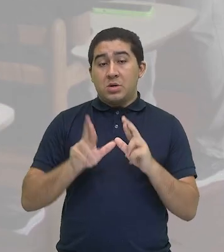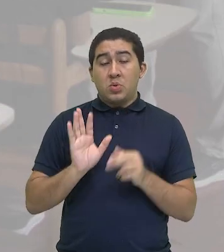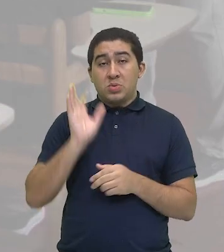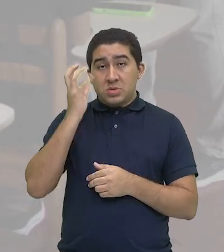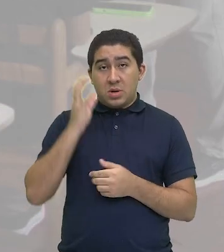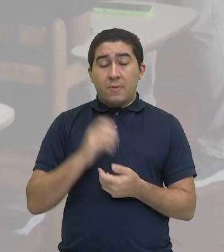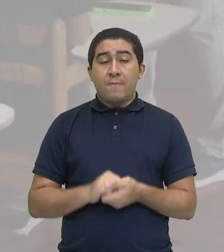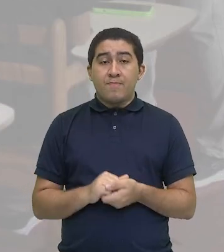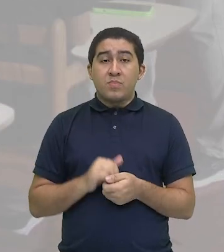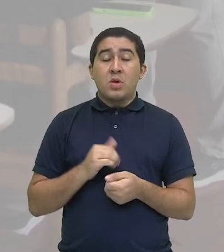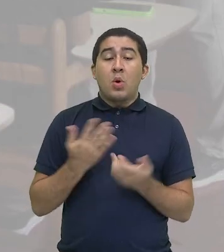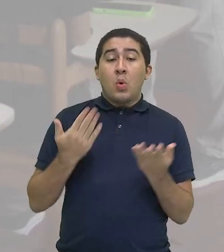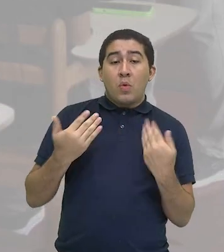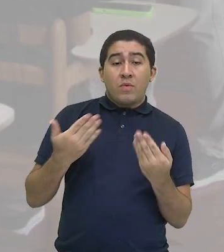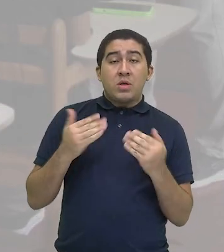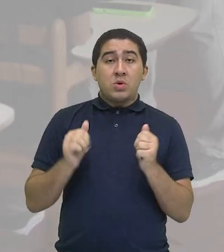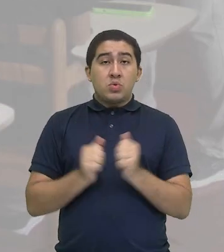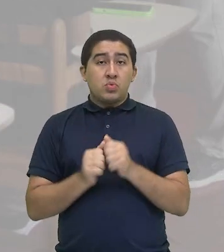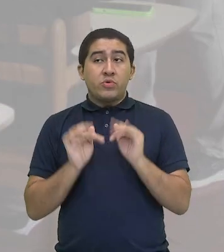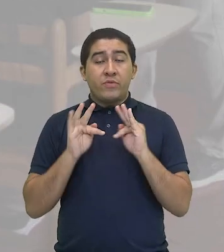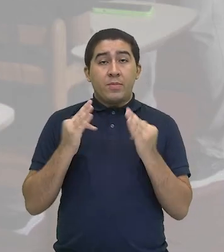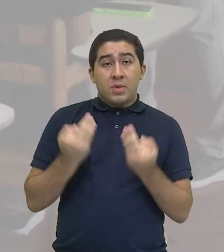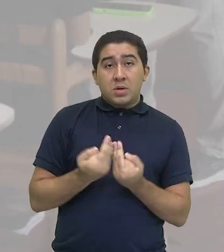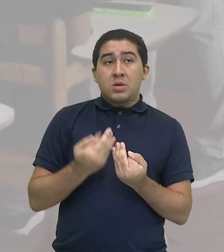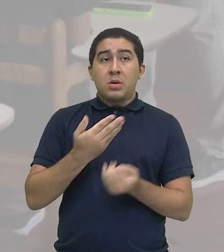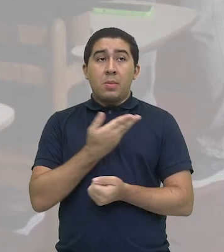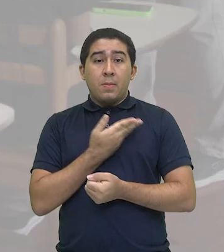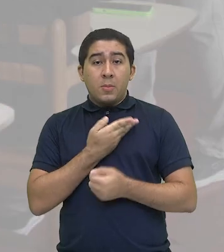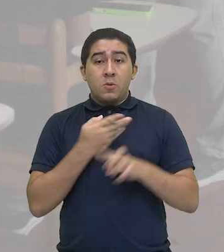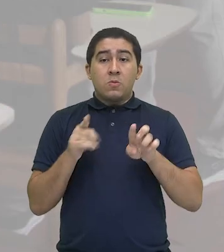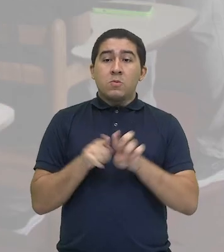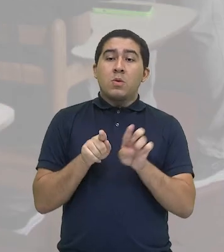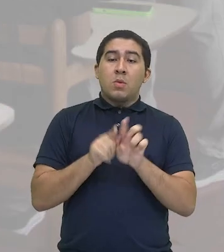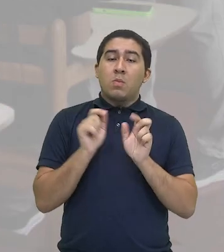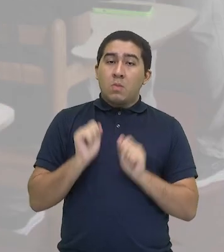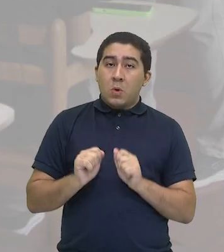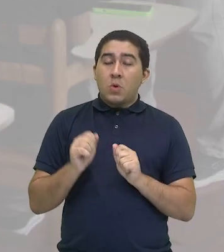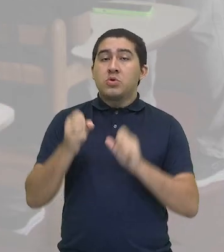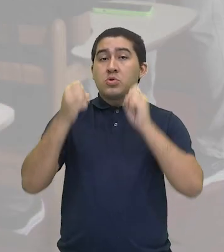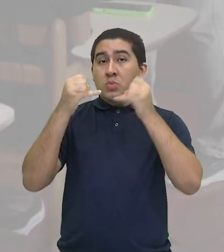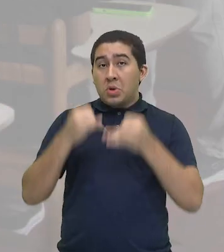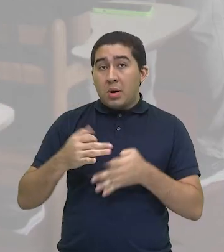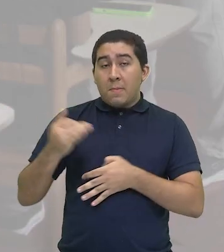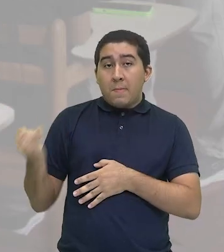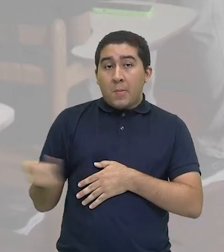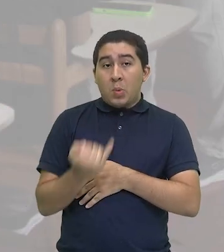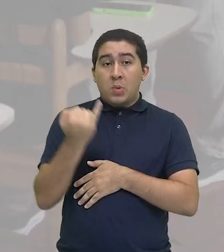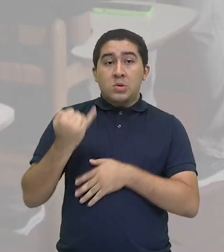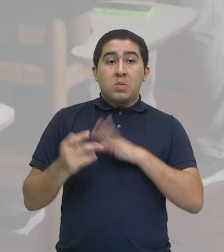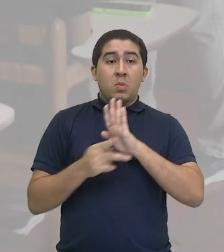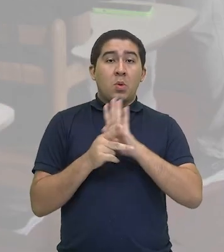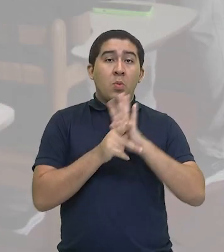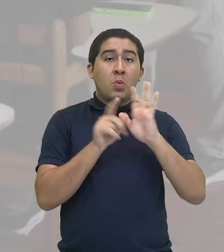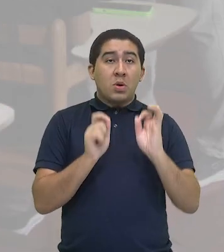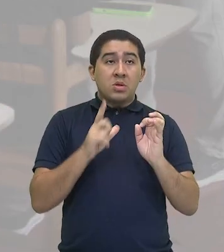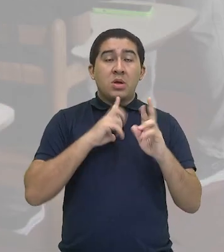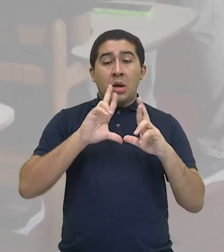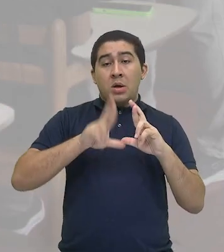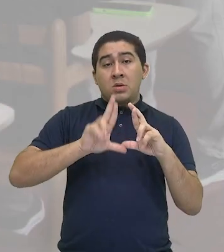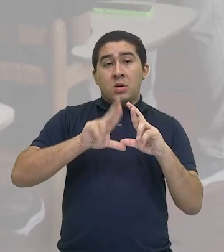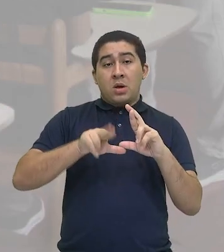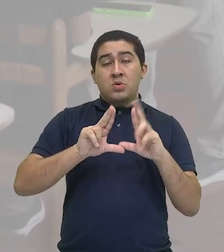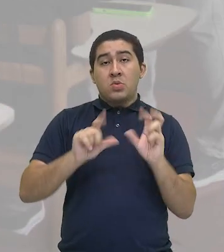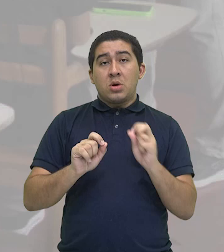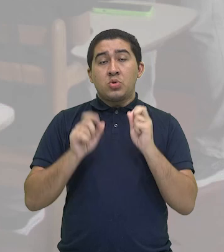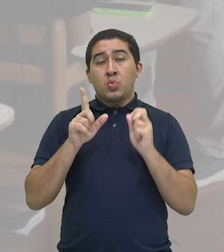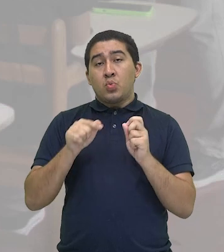Então, converse com seus familiares, seus amigos e fale da importância da reciclagem